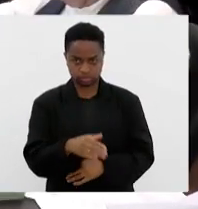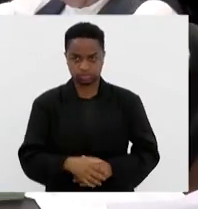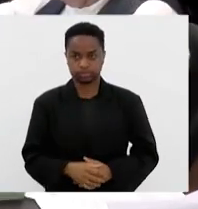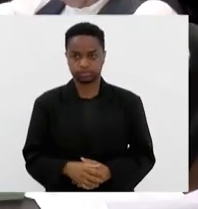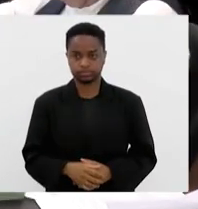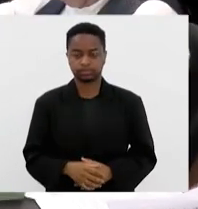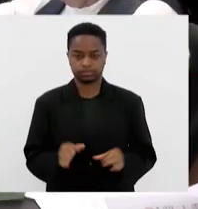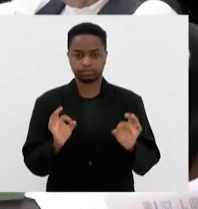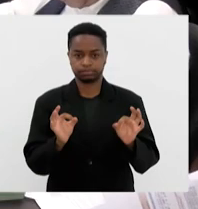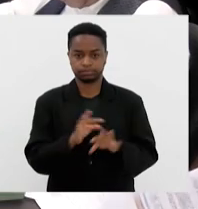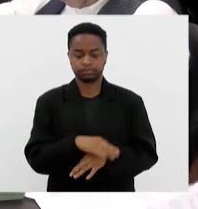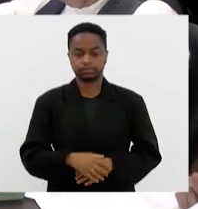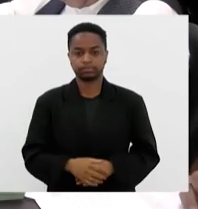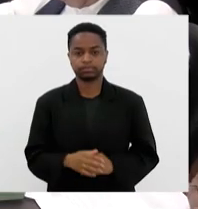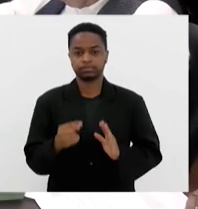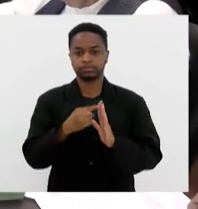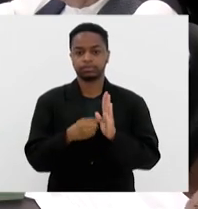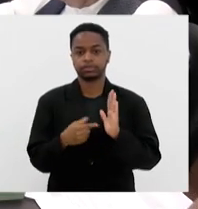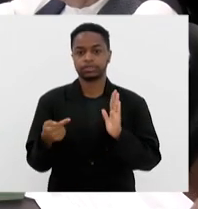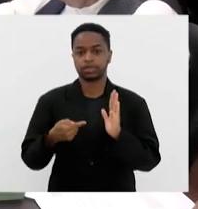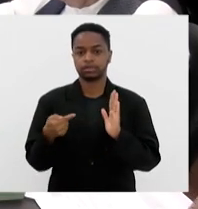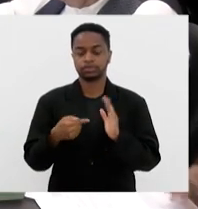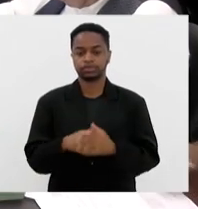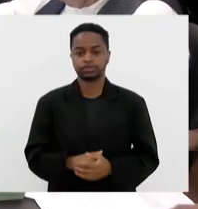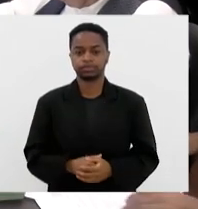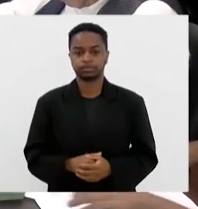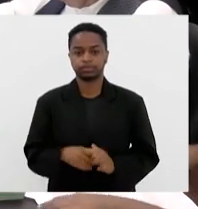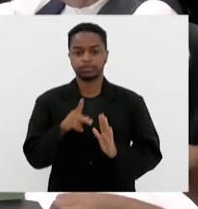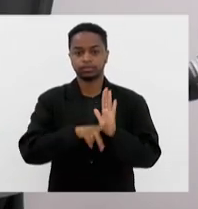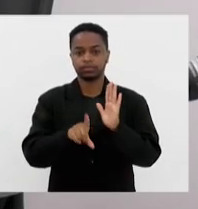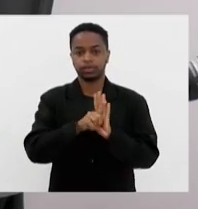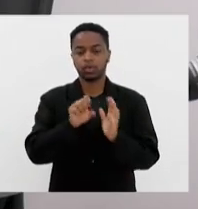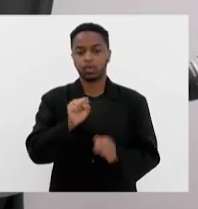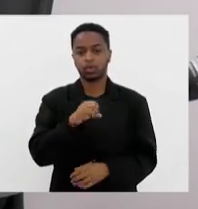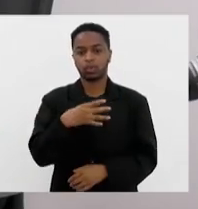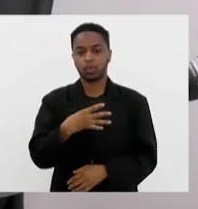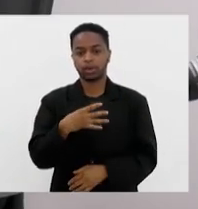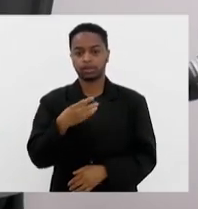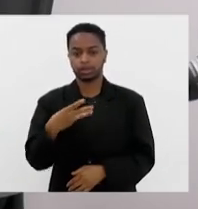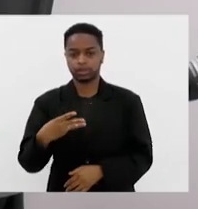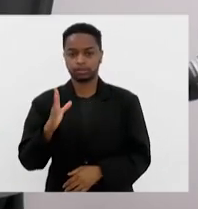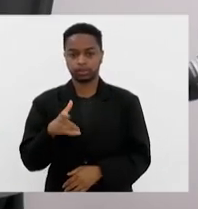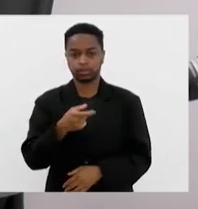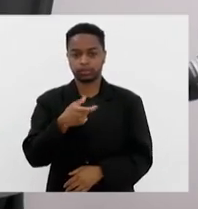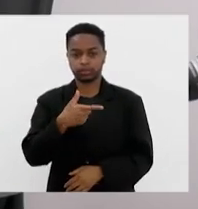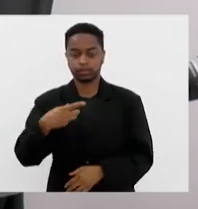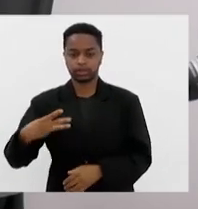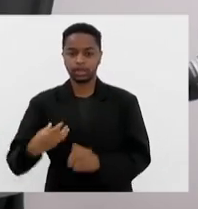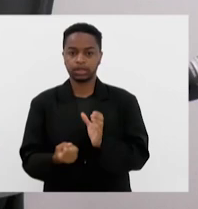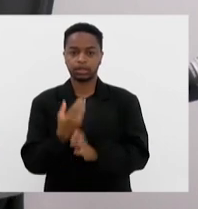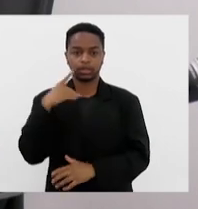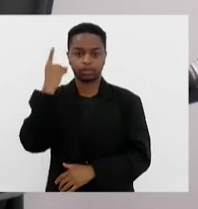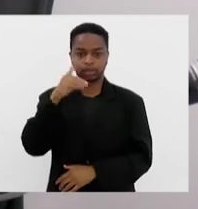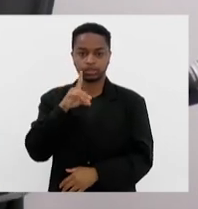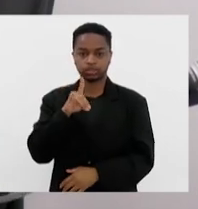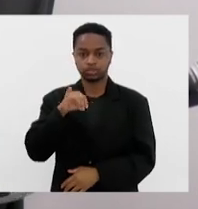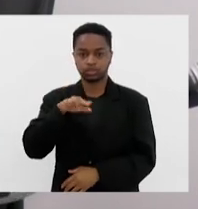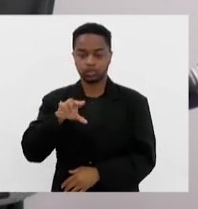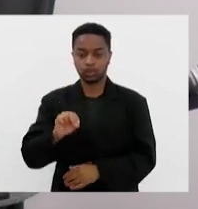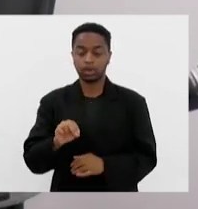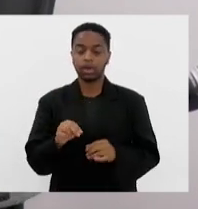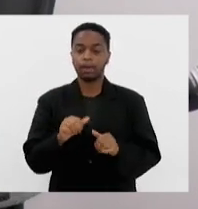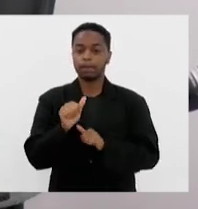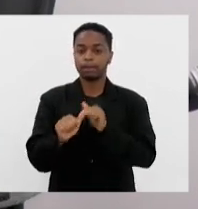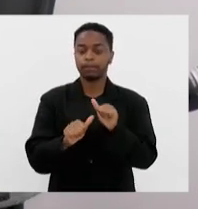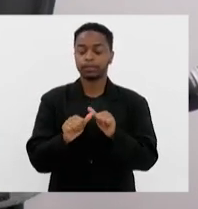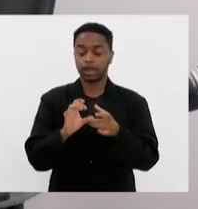Então, está retirado de pauta. Item 7. Projeto de lei 843/23, de autoria do deputado Marcelo Dino, que autoriza